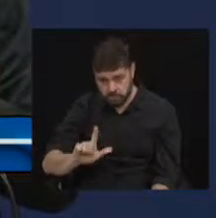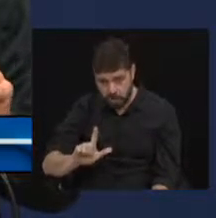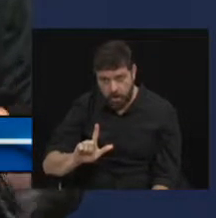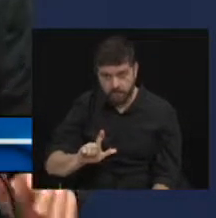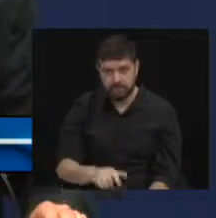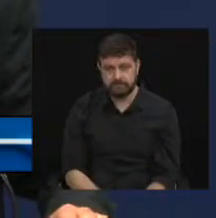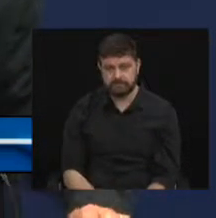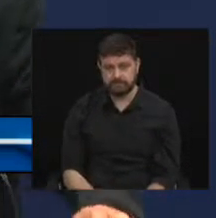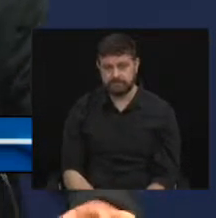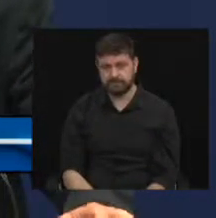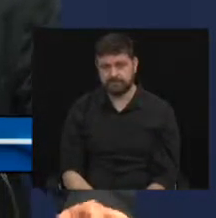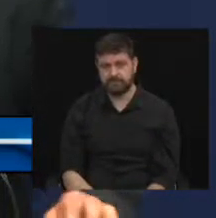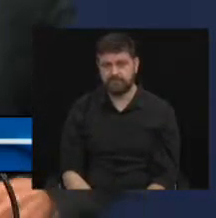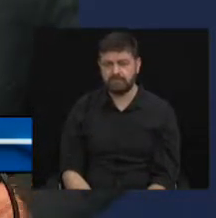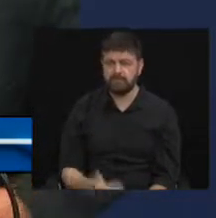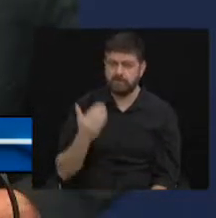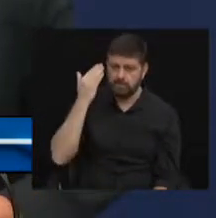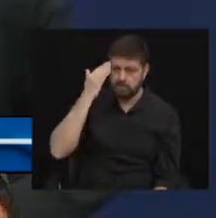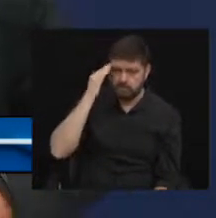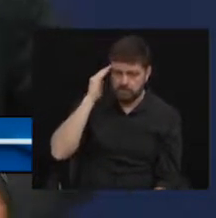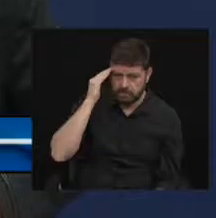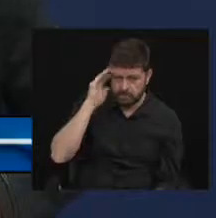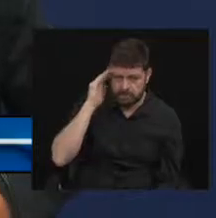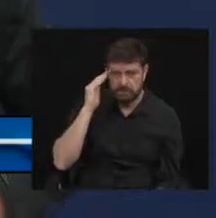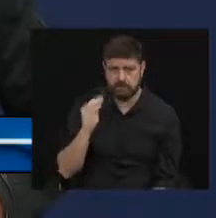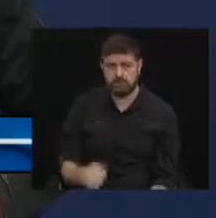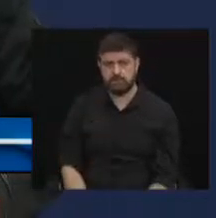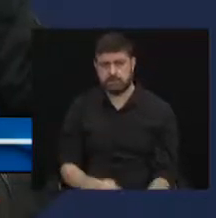Cid Ferreira para que assuma a presidência.